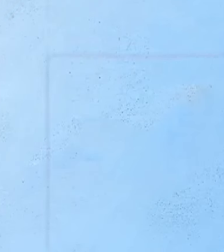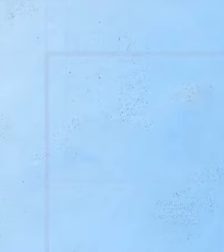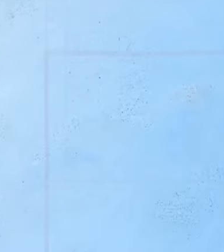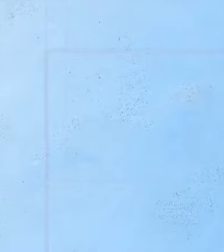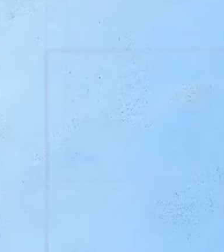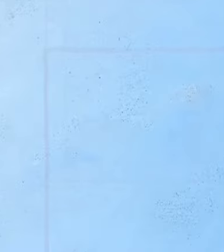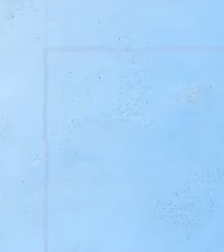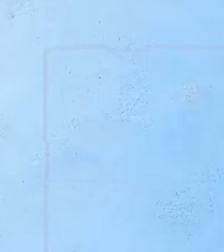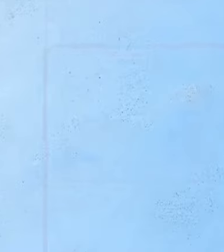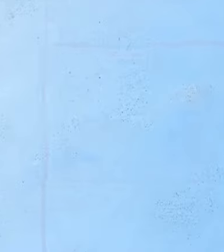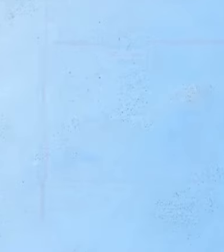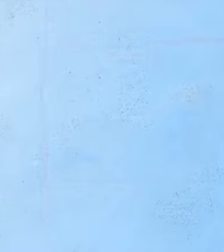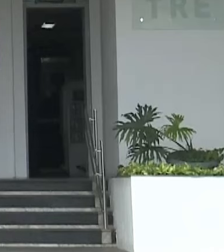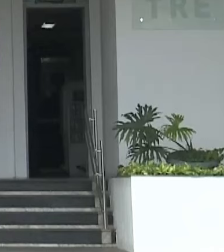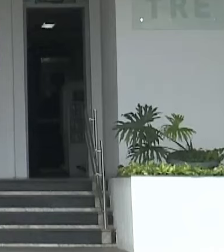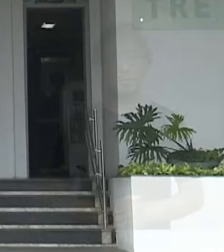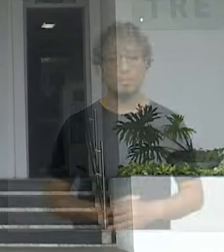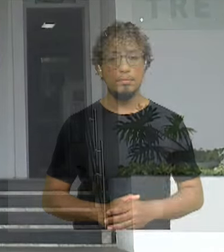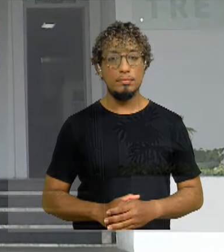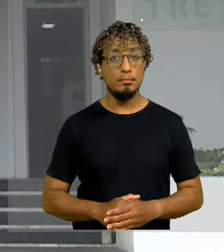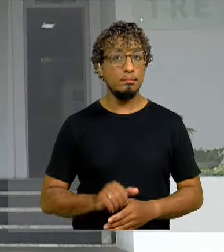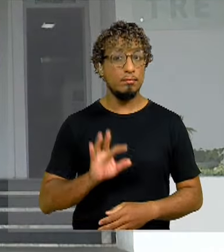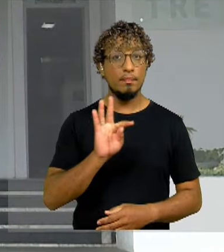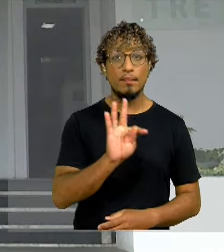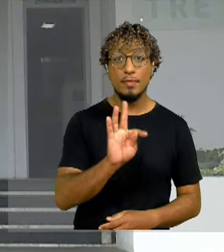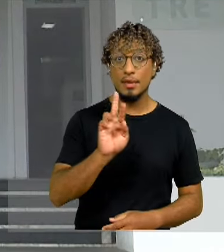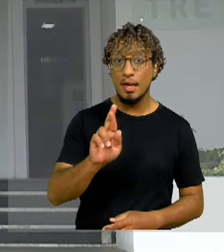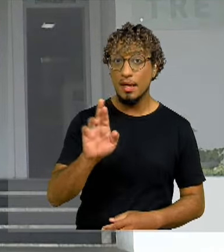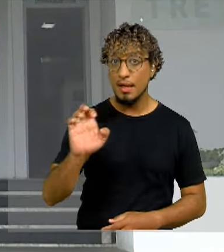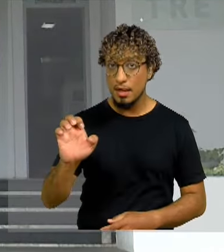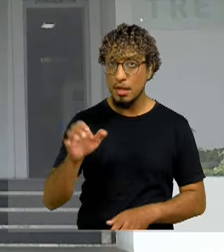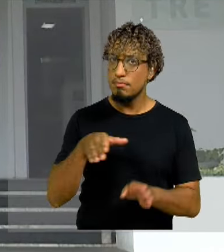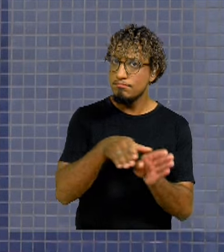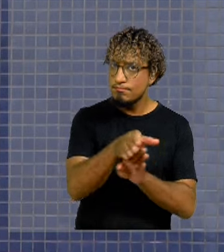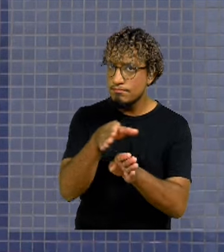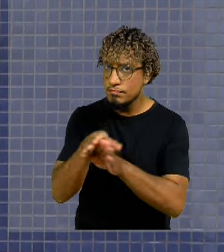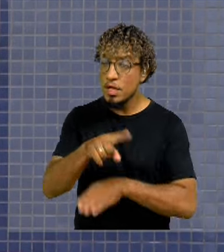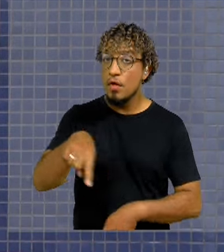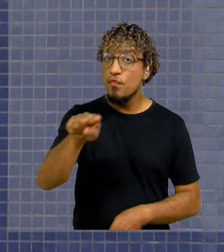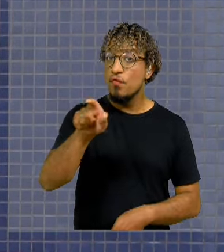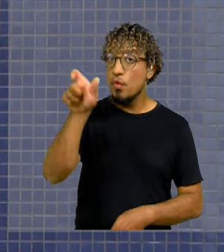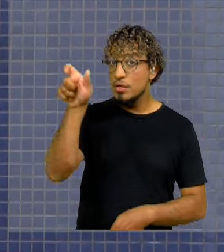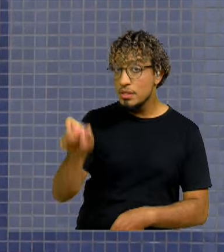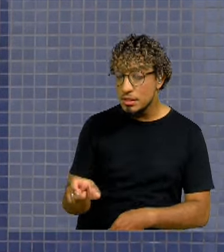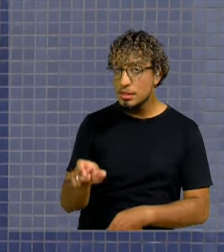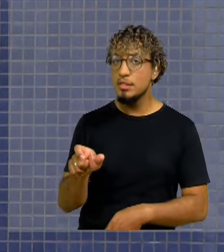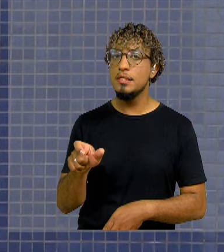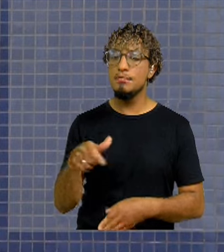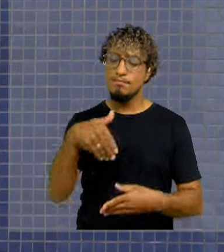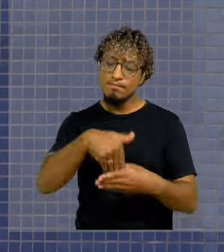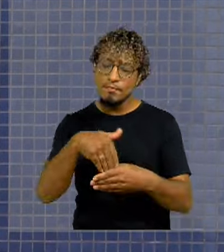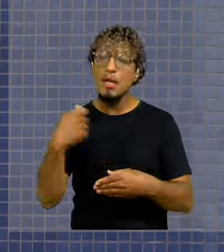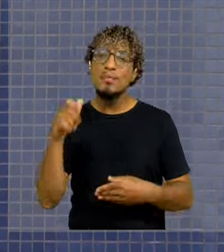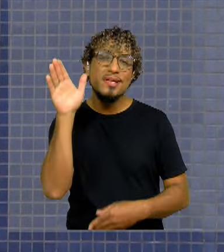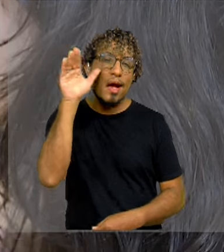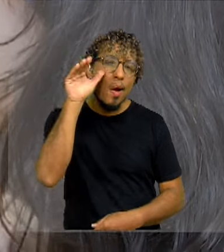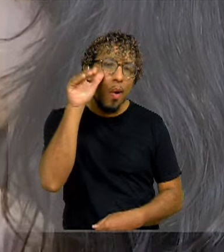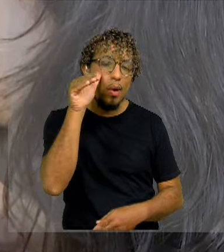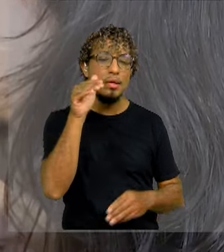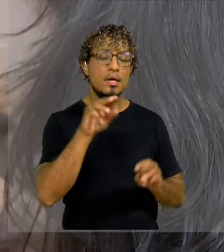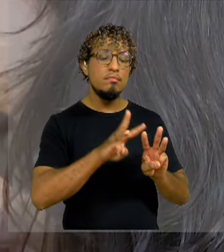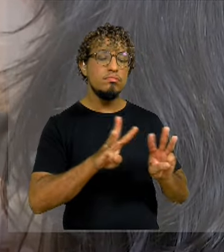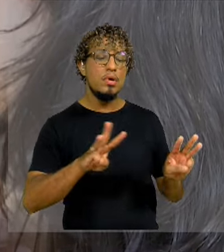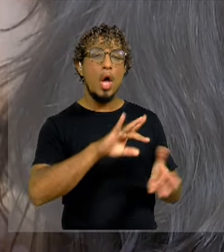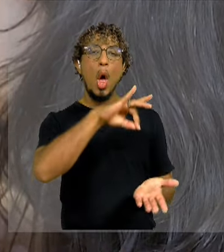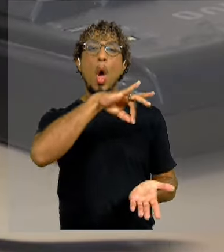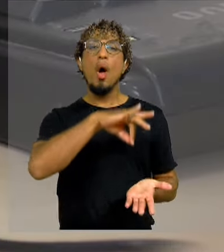privação provisória de liberdade o tre recomenda que os eleitores realizem uma consulta periódica nos canais